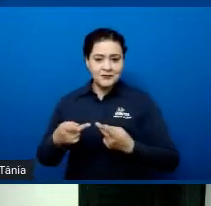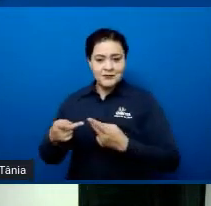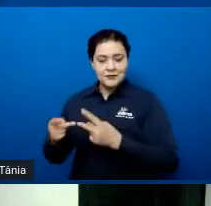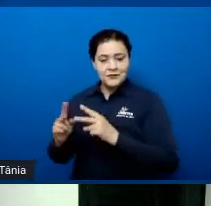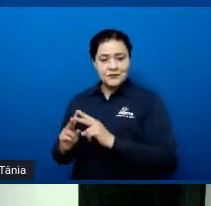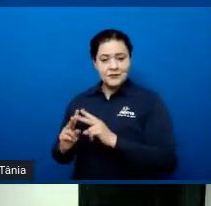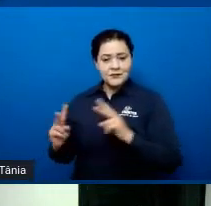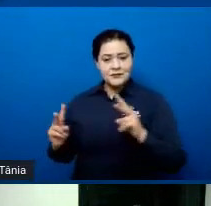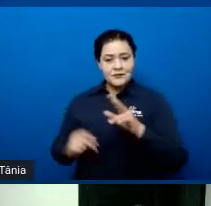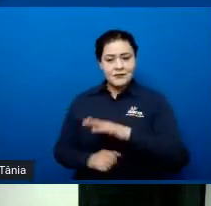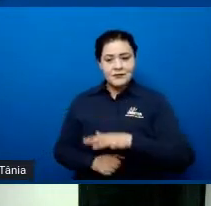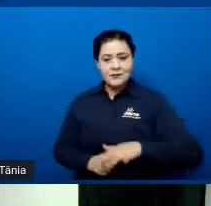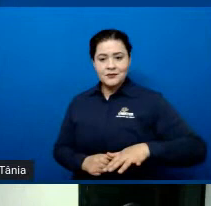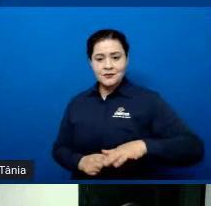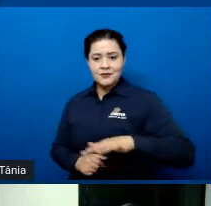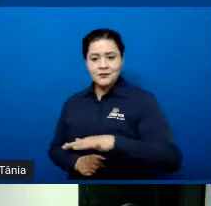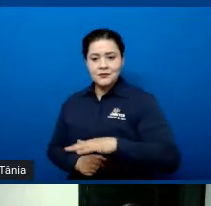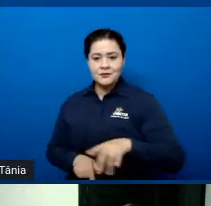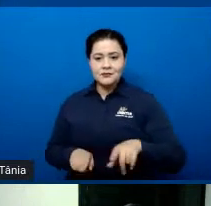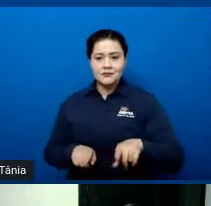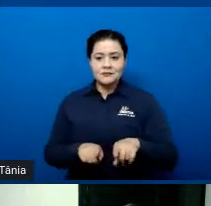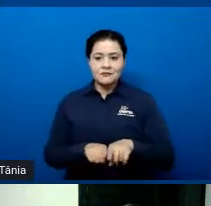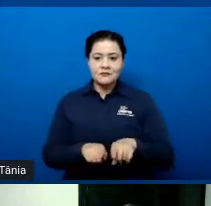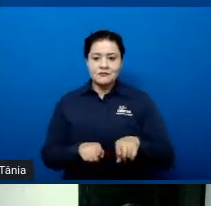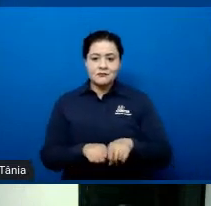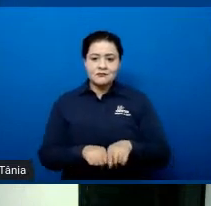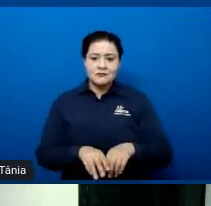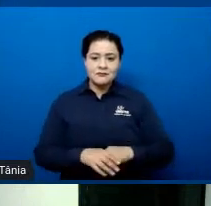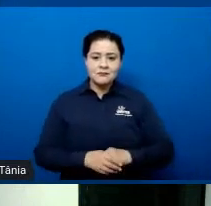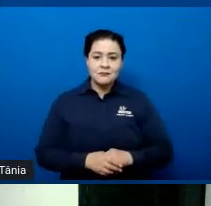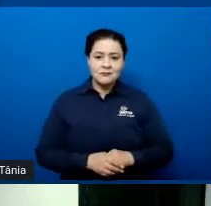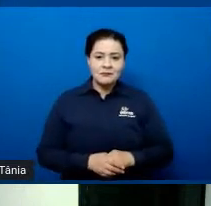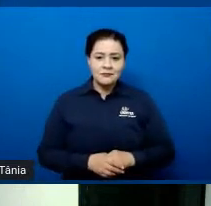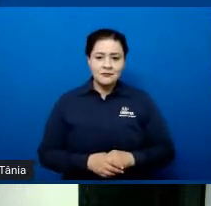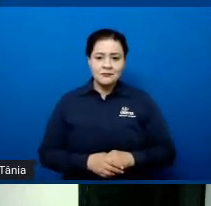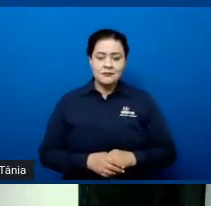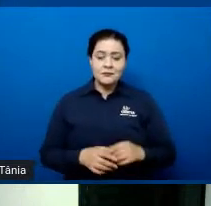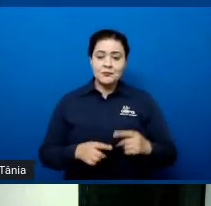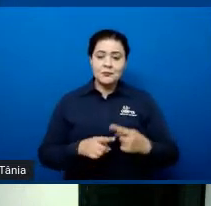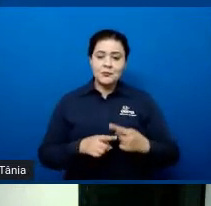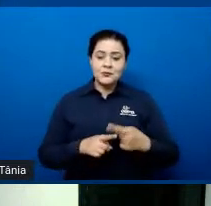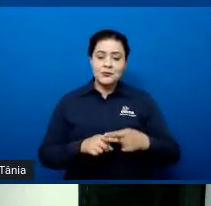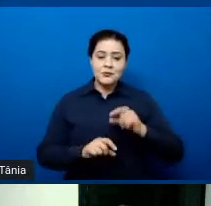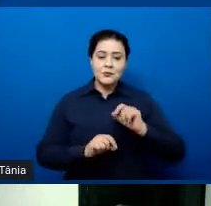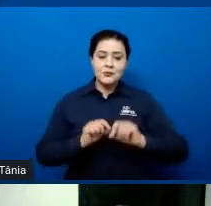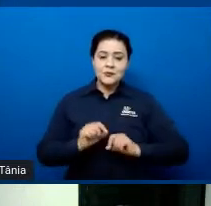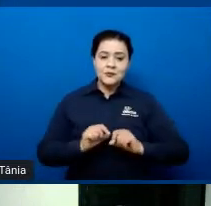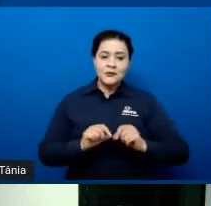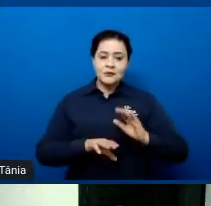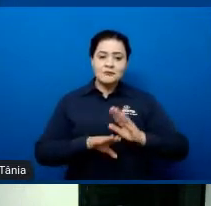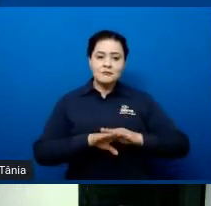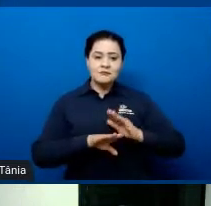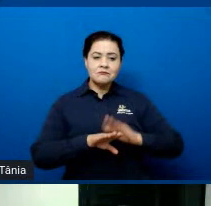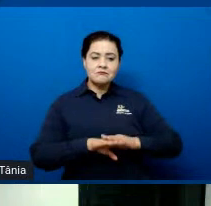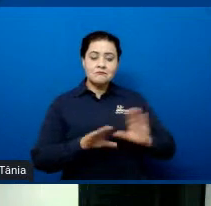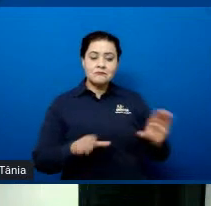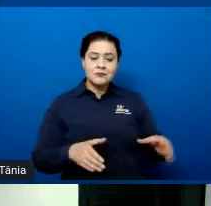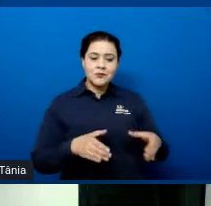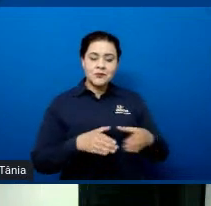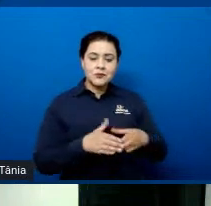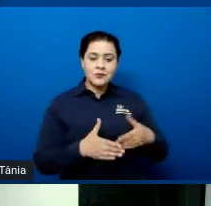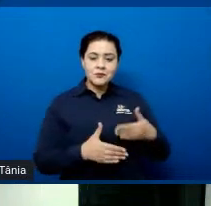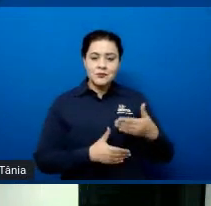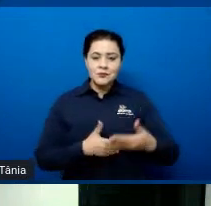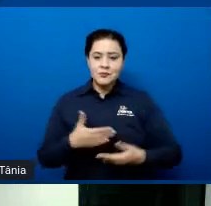nesses espaços, né, e aquilo enriquecia a sala de aula dele. Claro que por trás disso aí tinha toda uma equipe desenvolvendo isso aí, né?